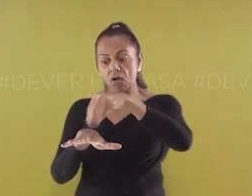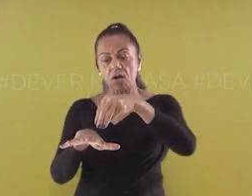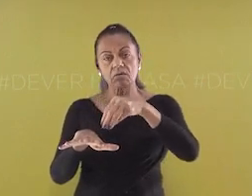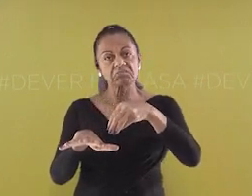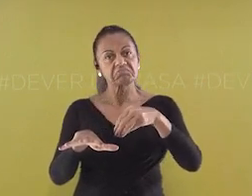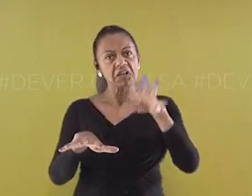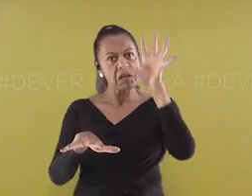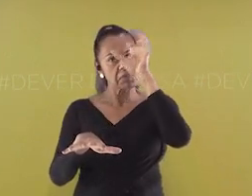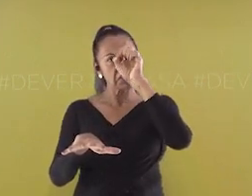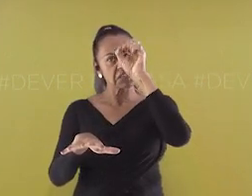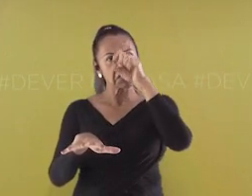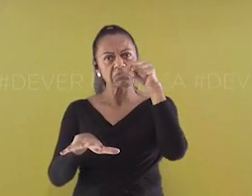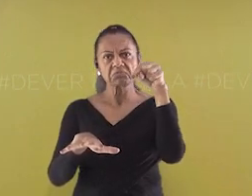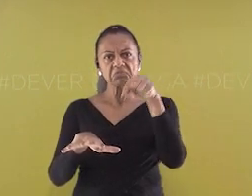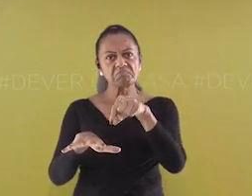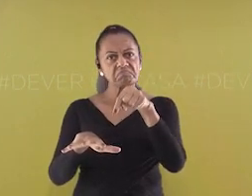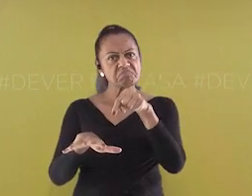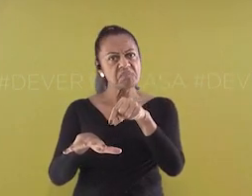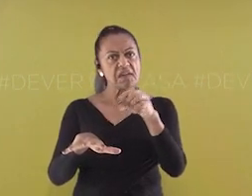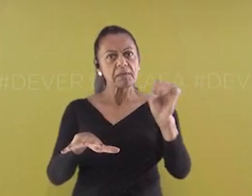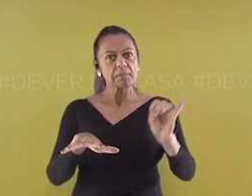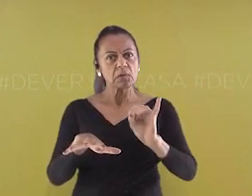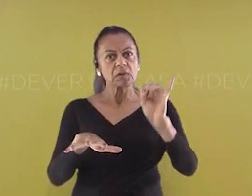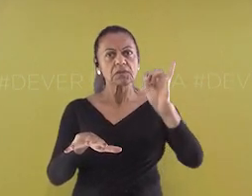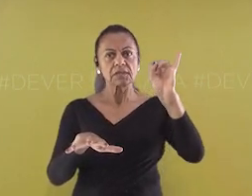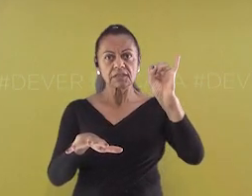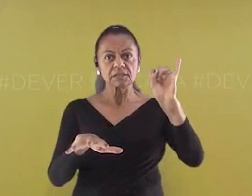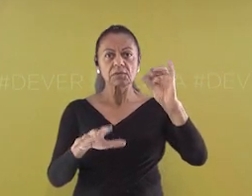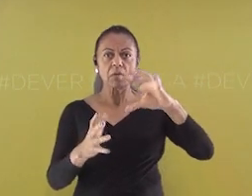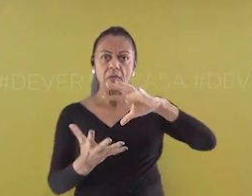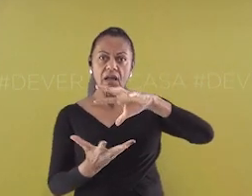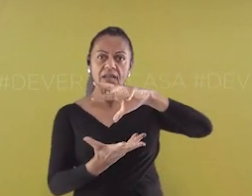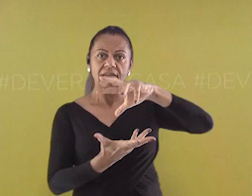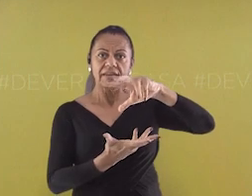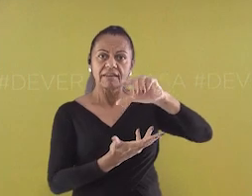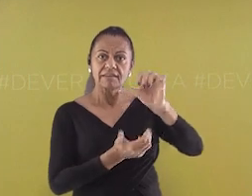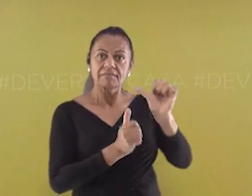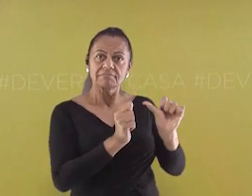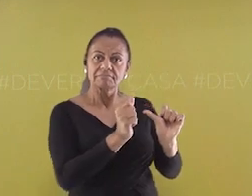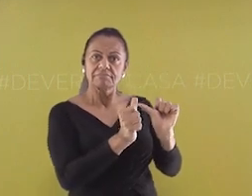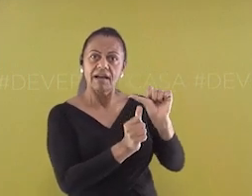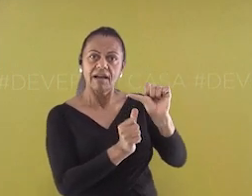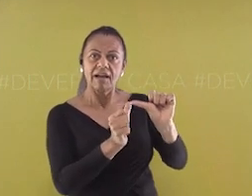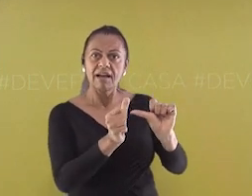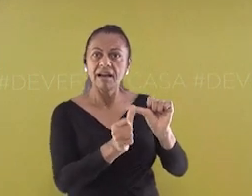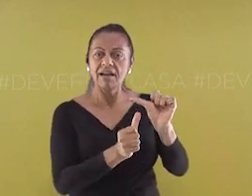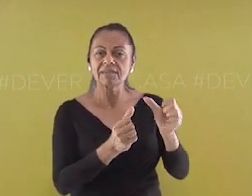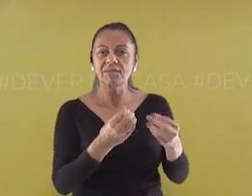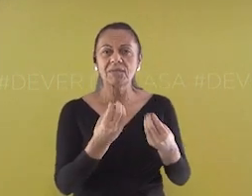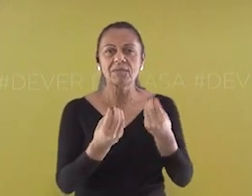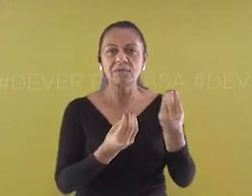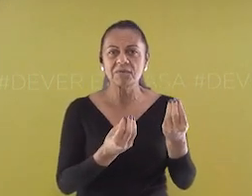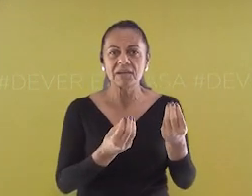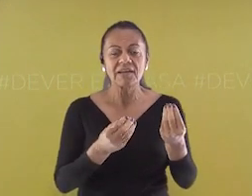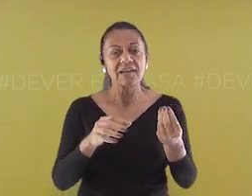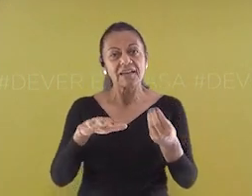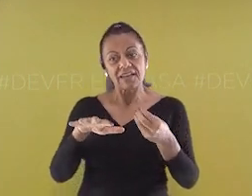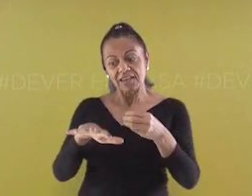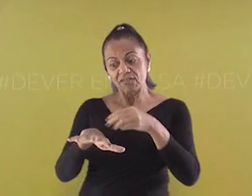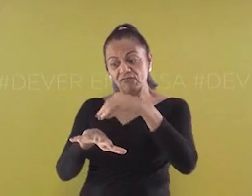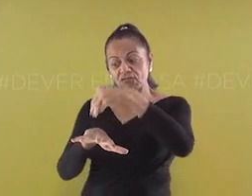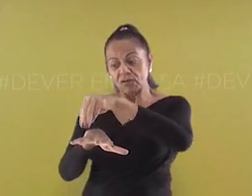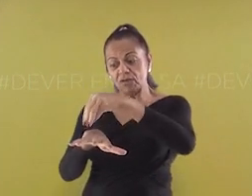fósseis e a sua importância para a reconstrução da história do nosso planeta. Nós vimos também